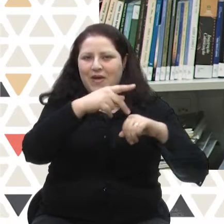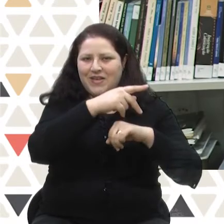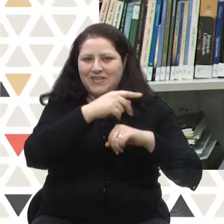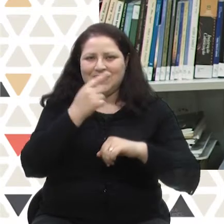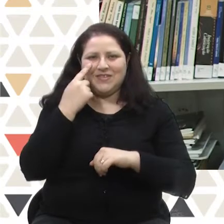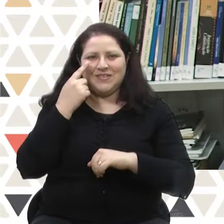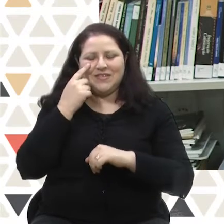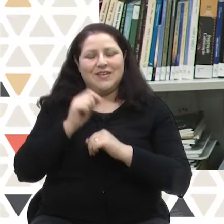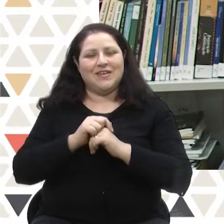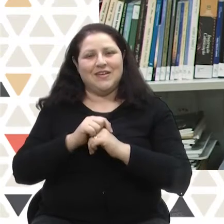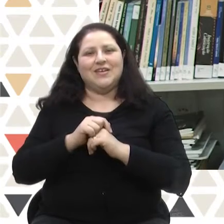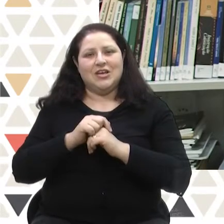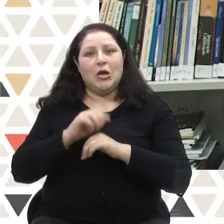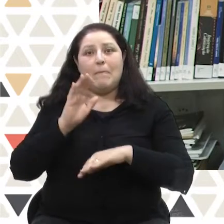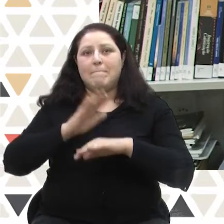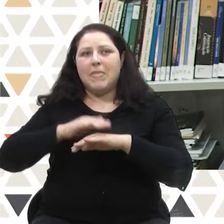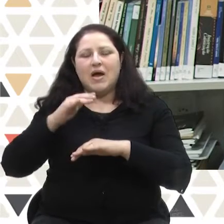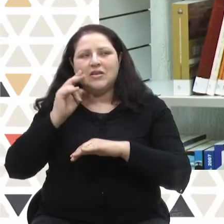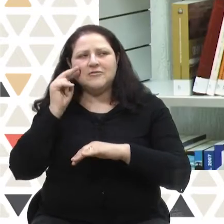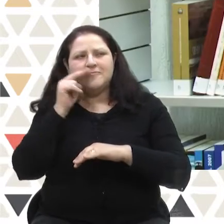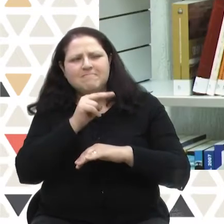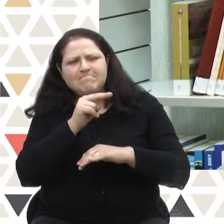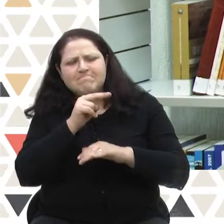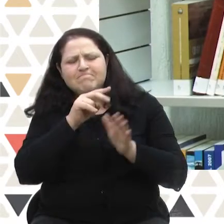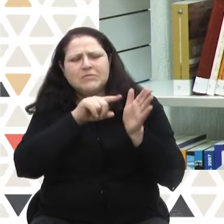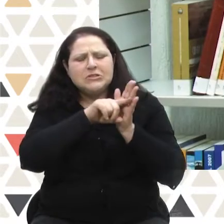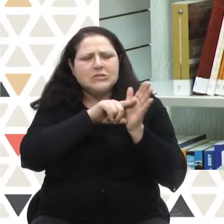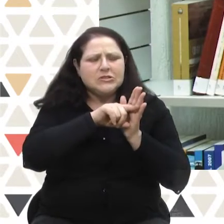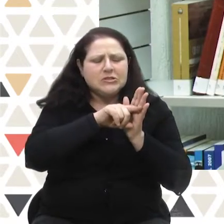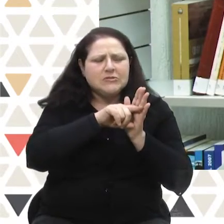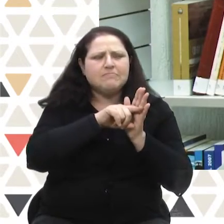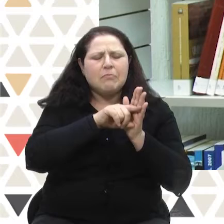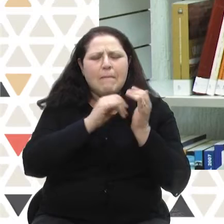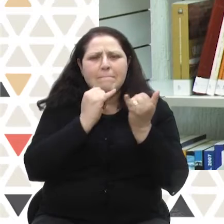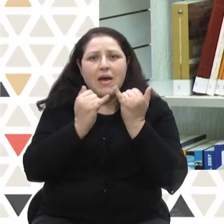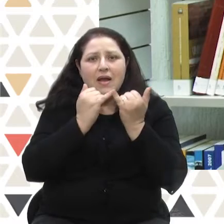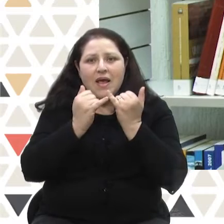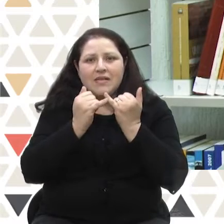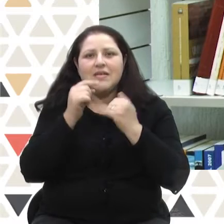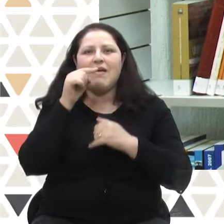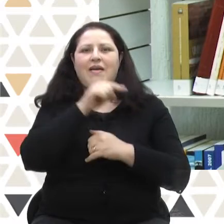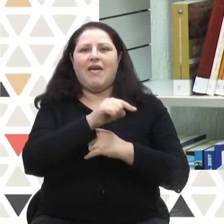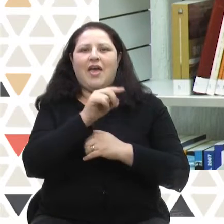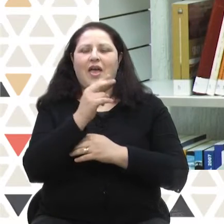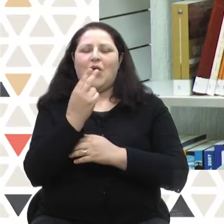ao Brasil com algumas experiências internacionais, e a que mais